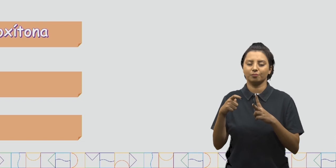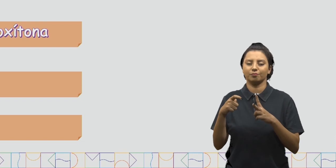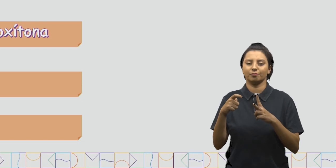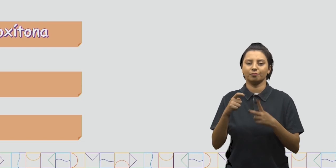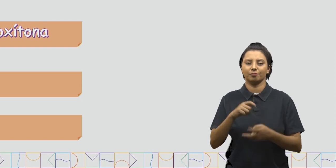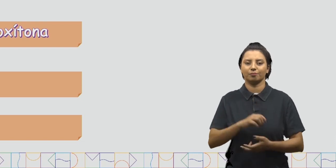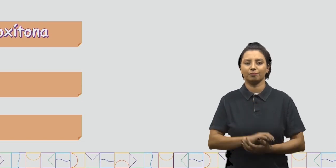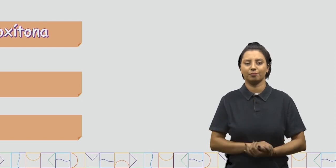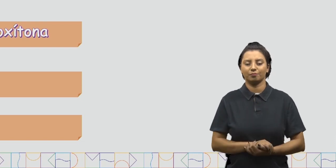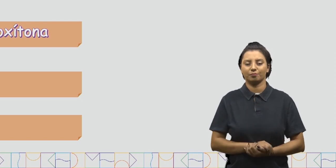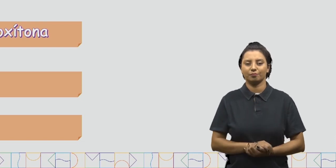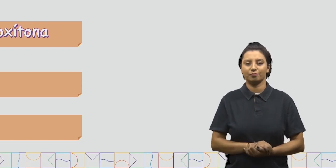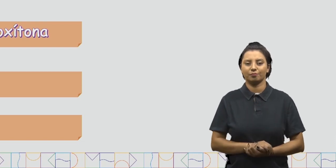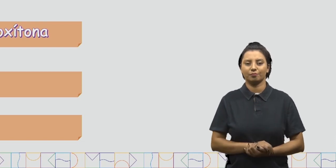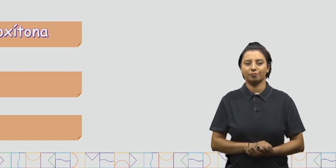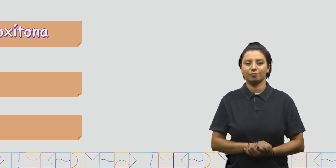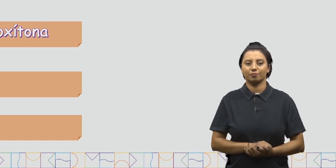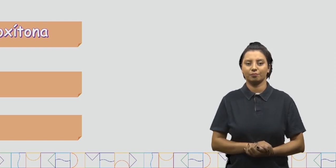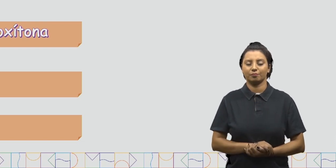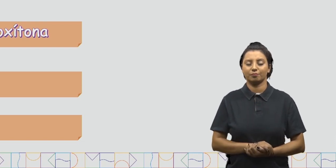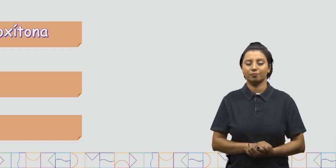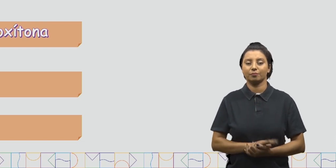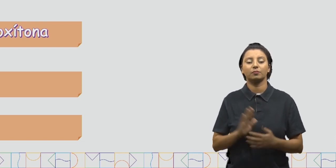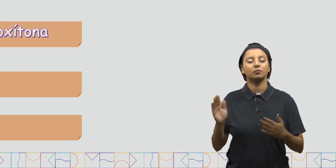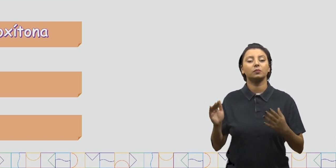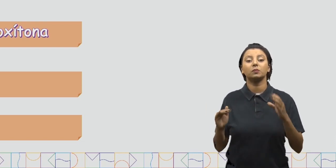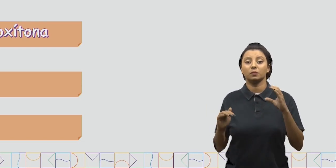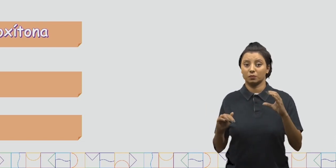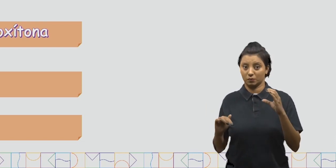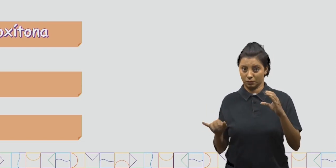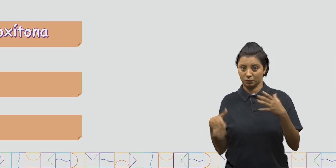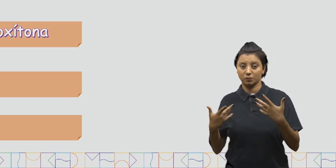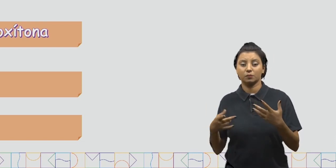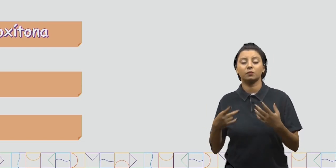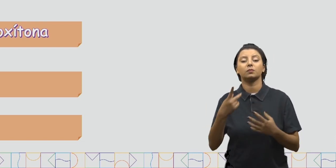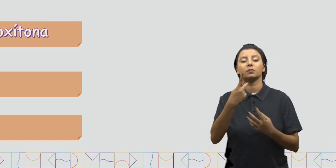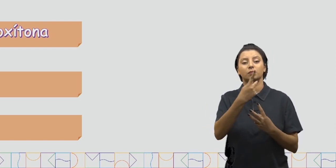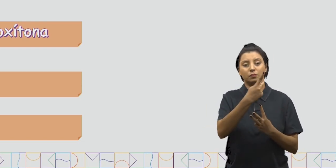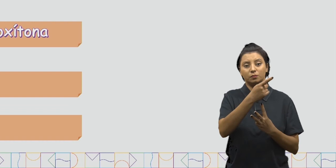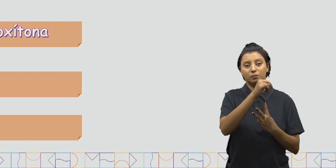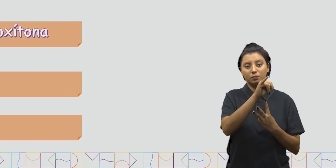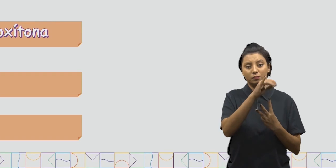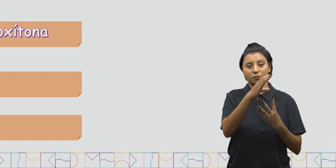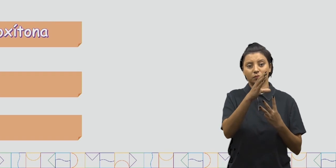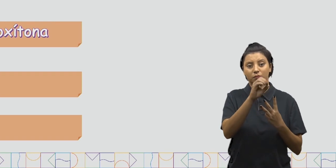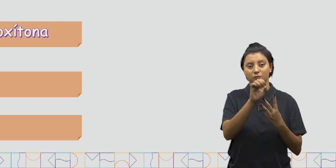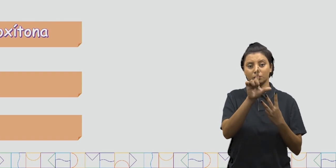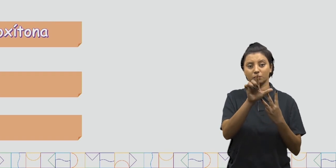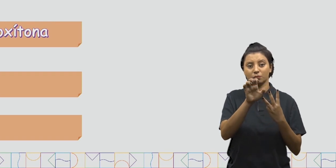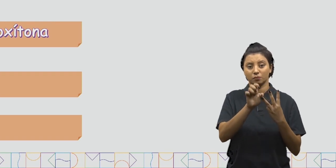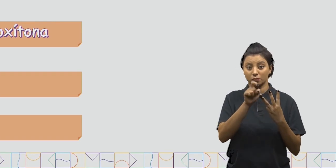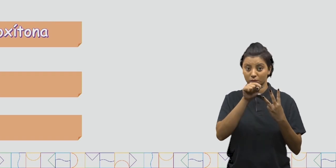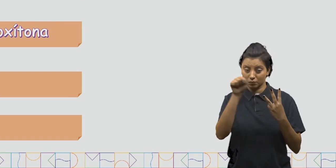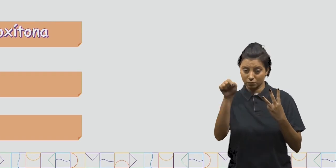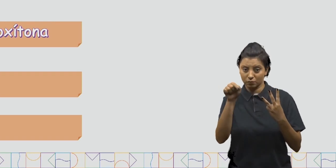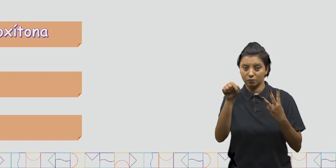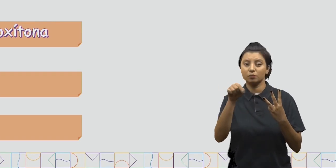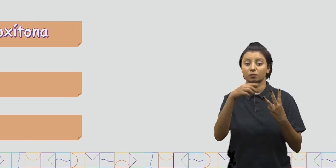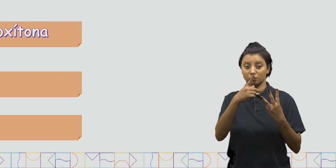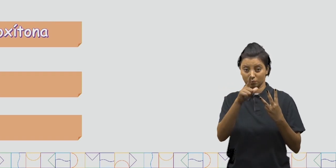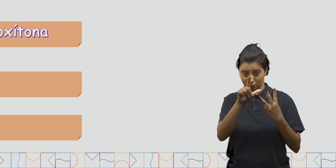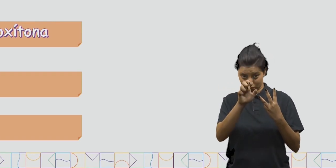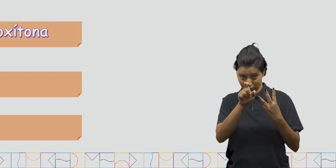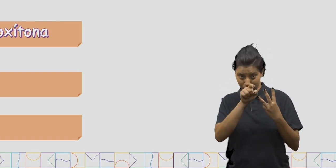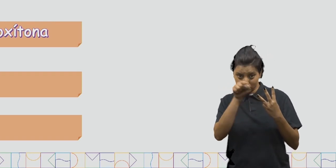Então, será paroxítona. Agora, lá na letra C, na palavra picolé, eu tenho o